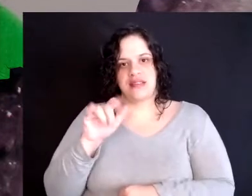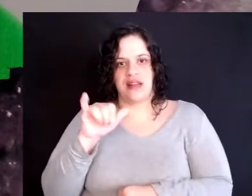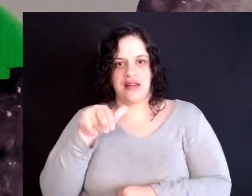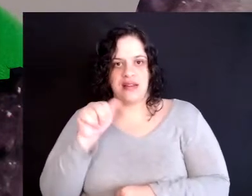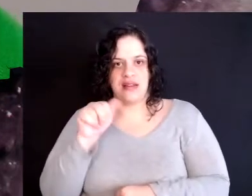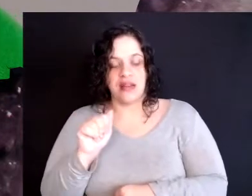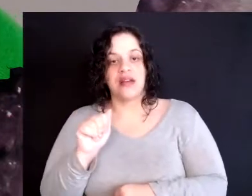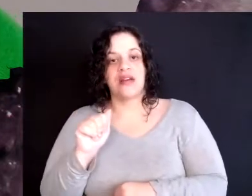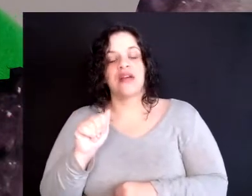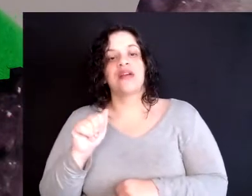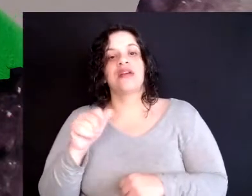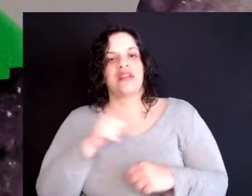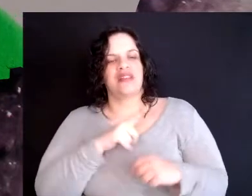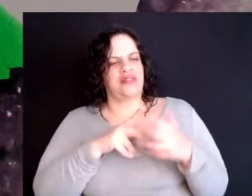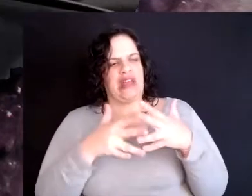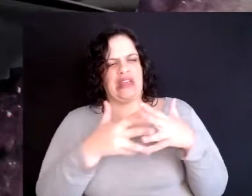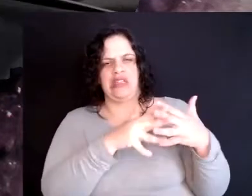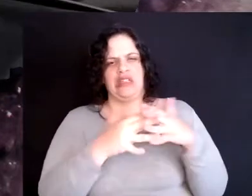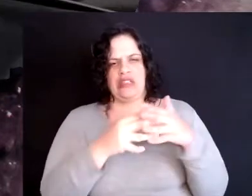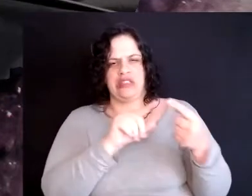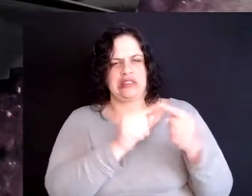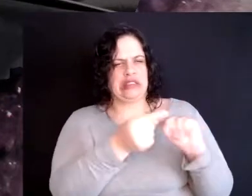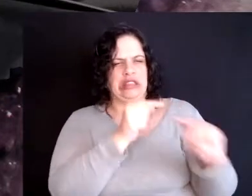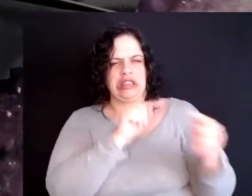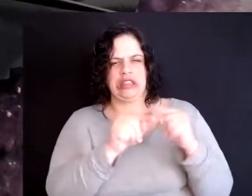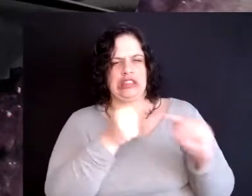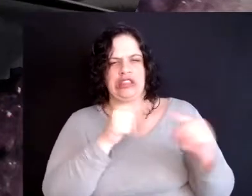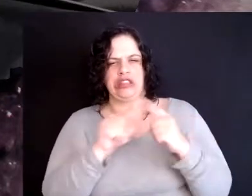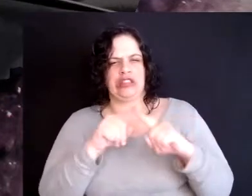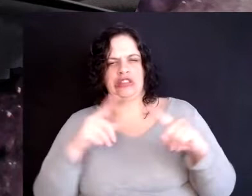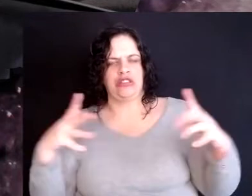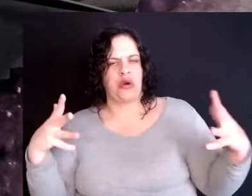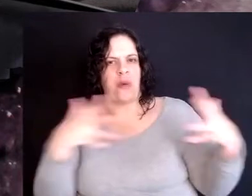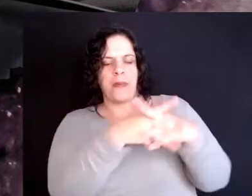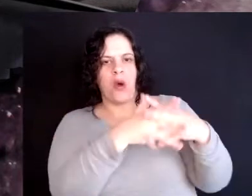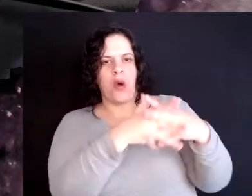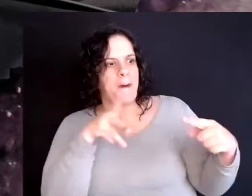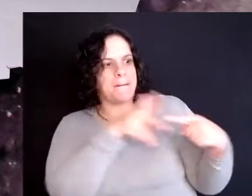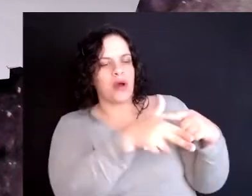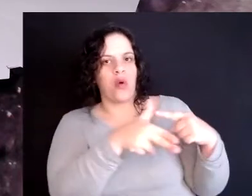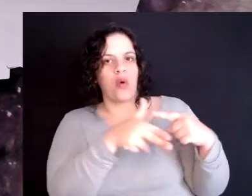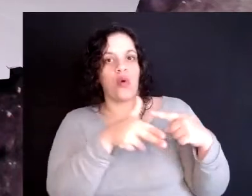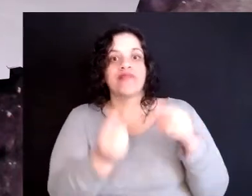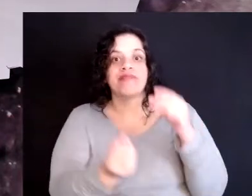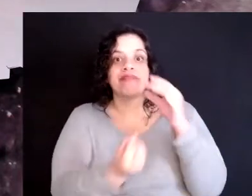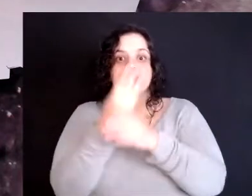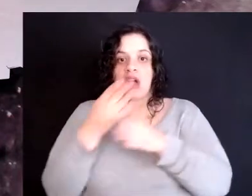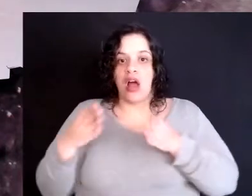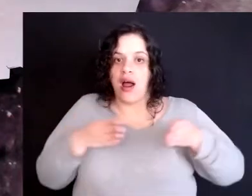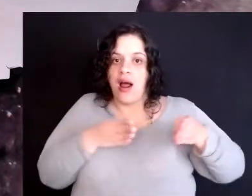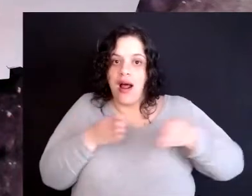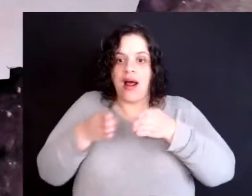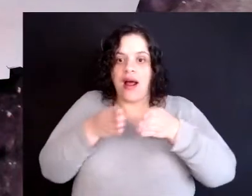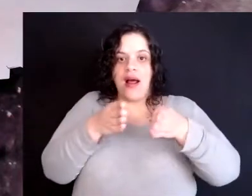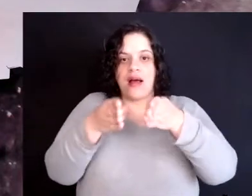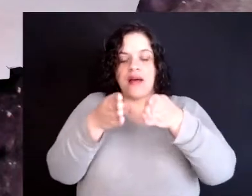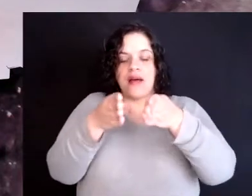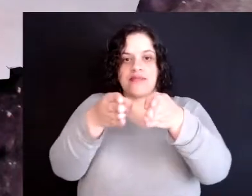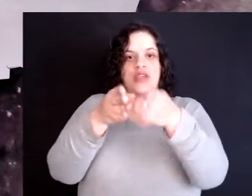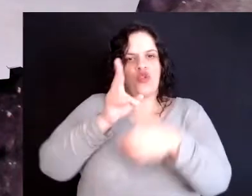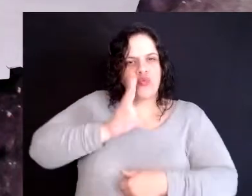desestabiliza a rede de intrigas e vai promovendo o caminho, a jornada,